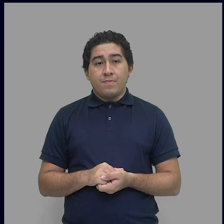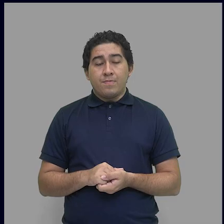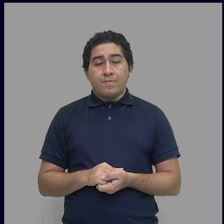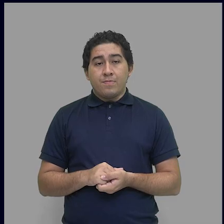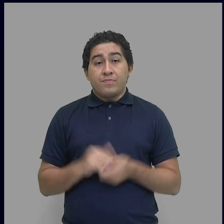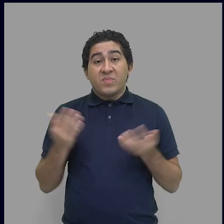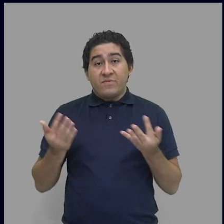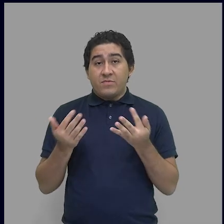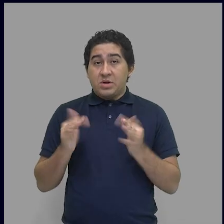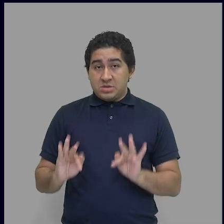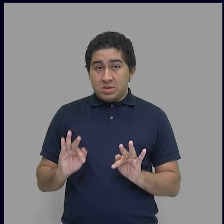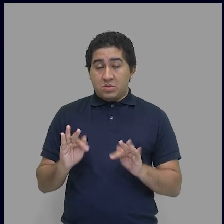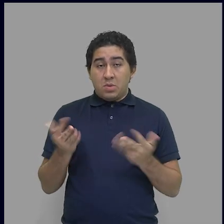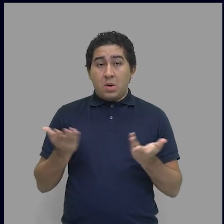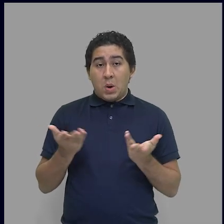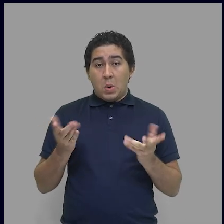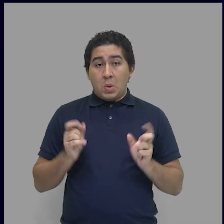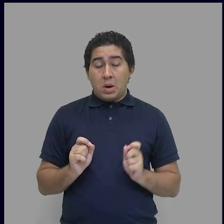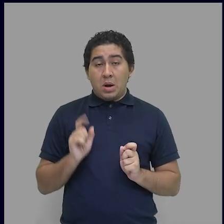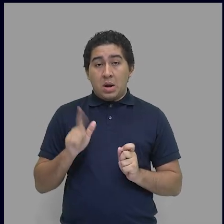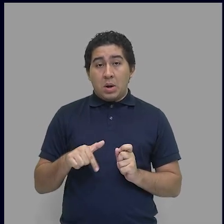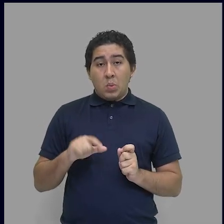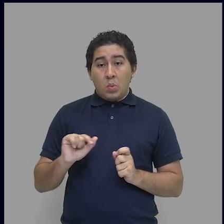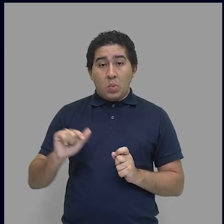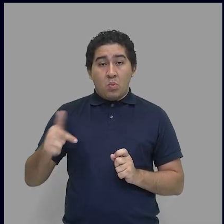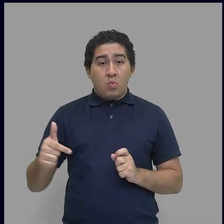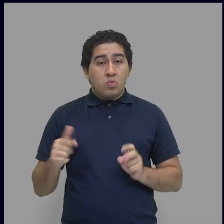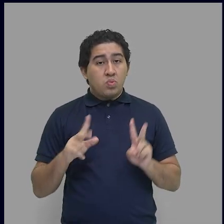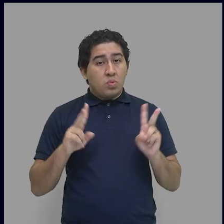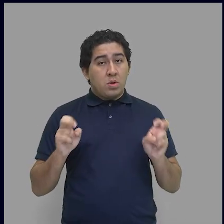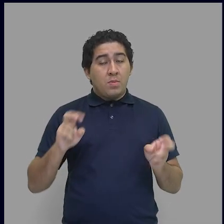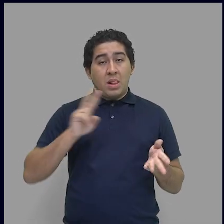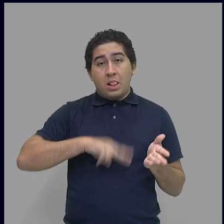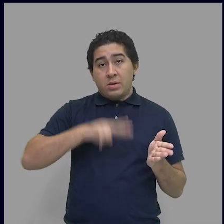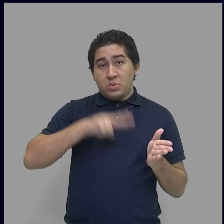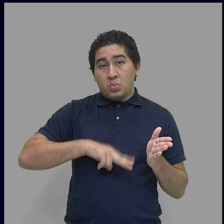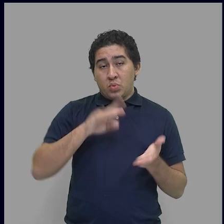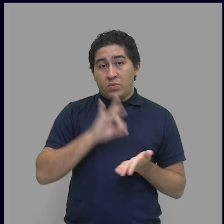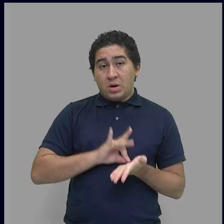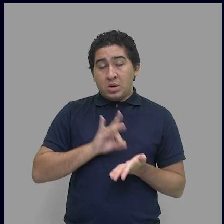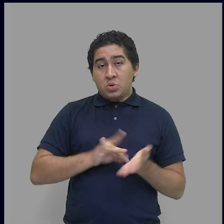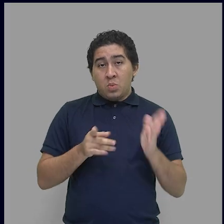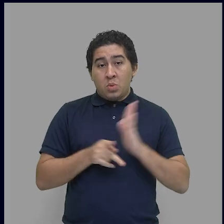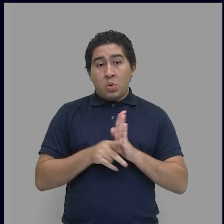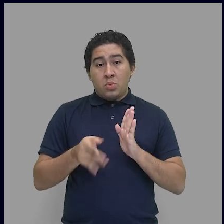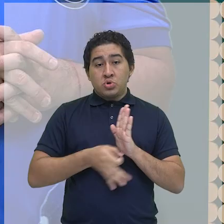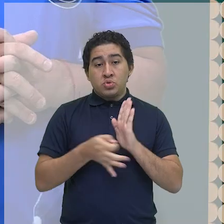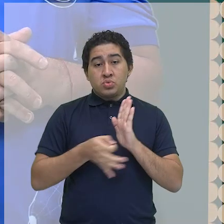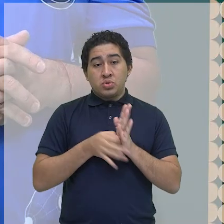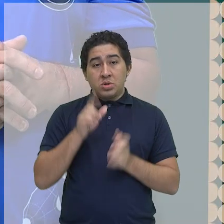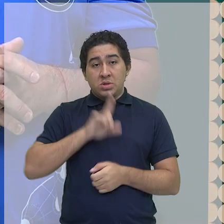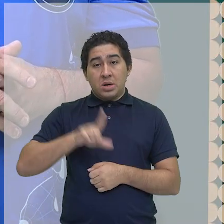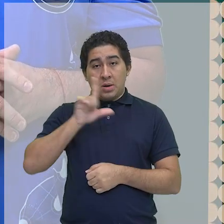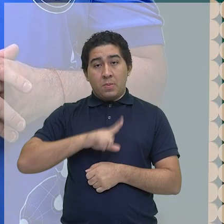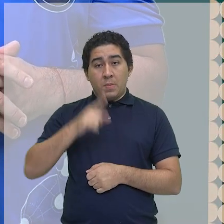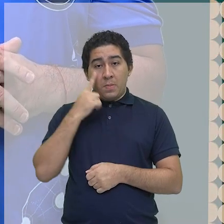aí falar sobre o reading comprehension, sobre a leitura, de fato, né, dos discursos literários. Olha